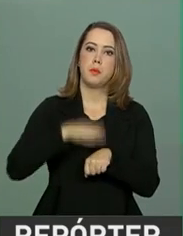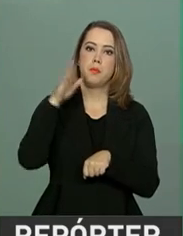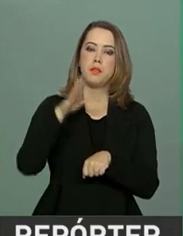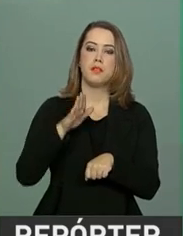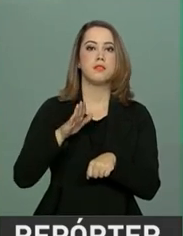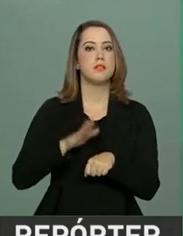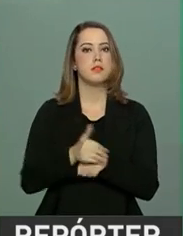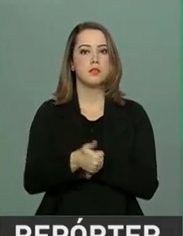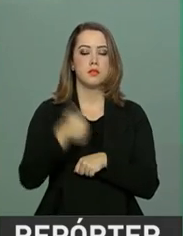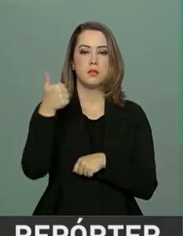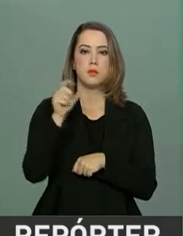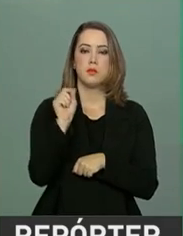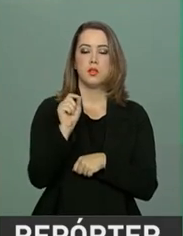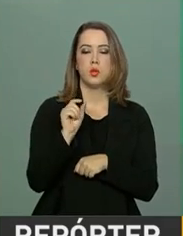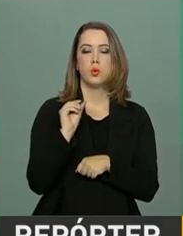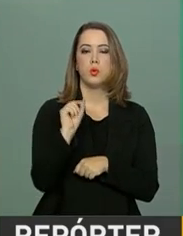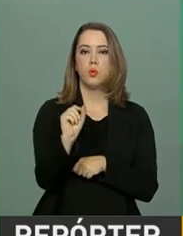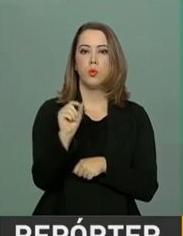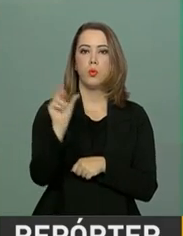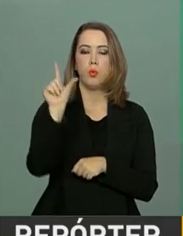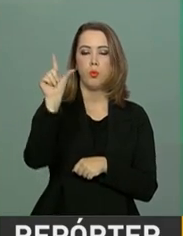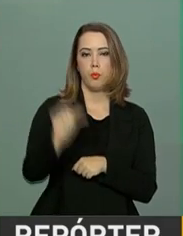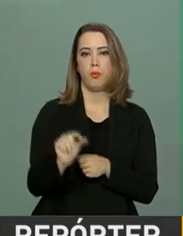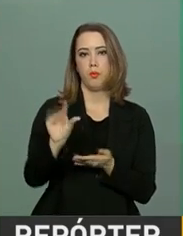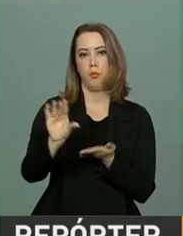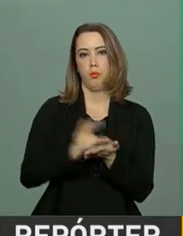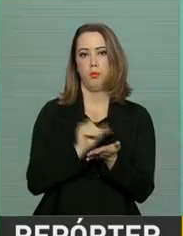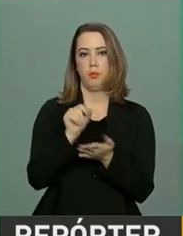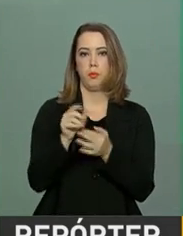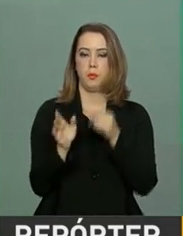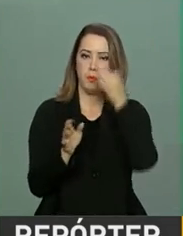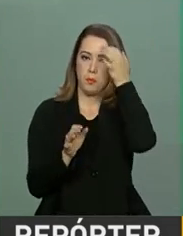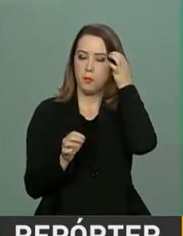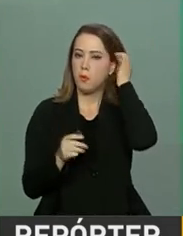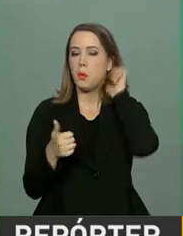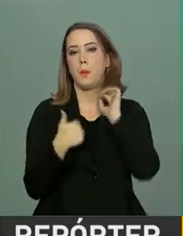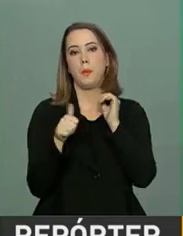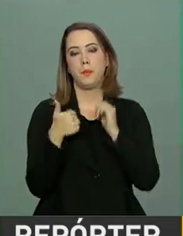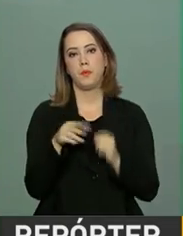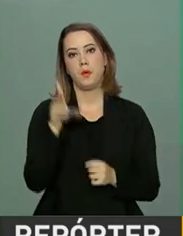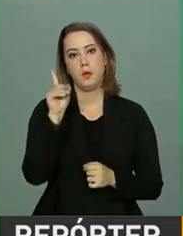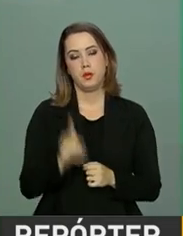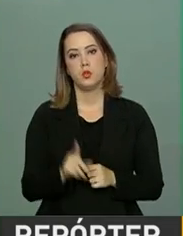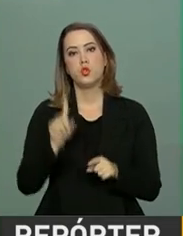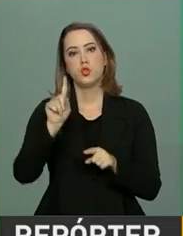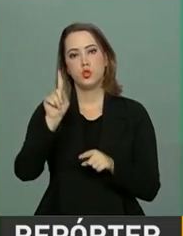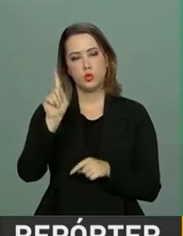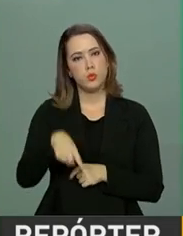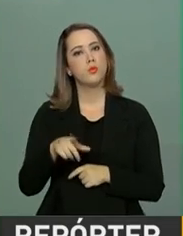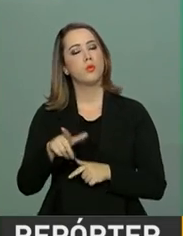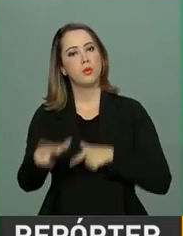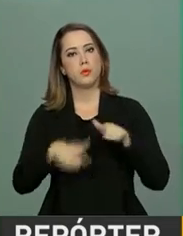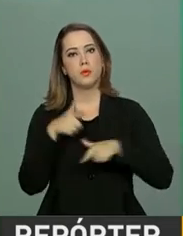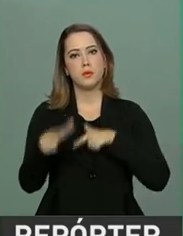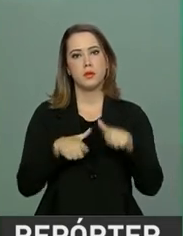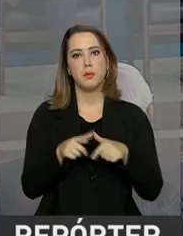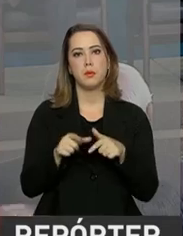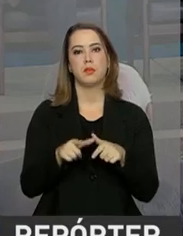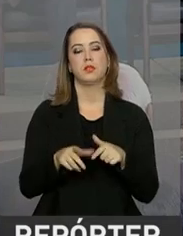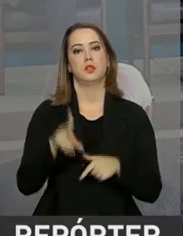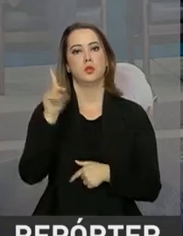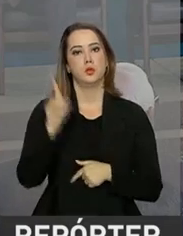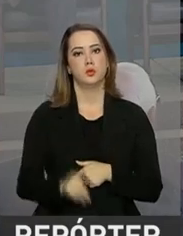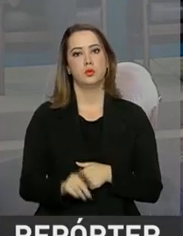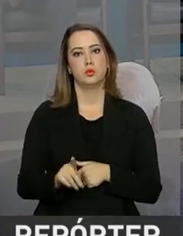o primeiro direito social do ser humano é o direito ao trabalho é o direito ao